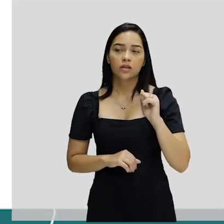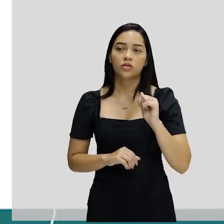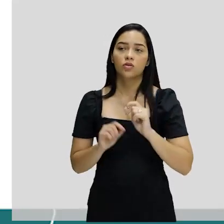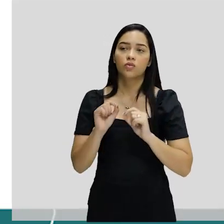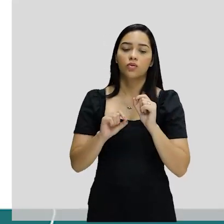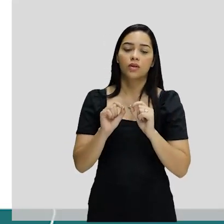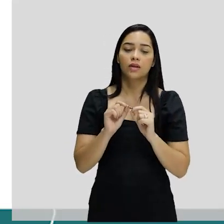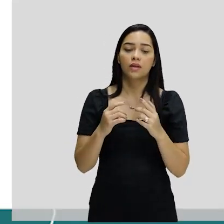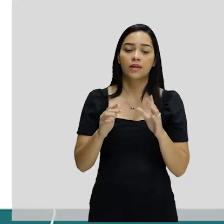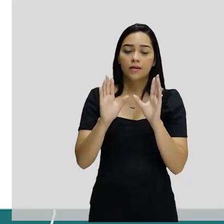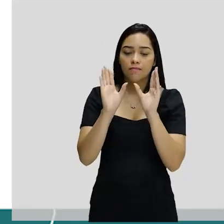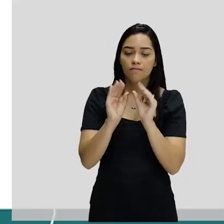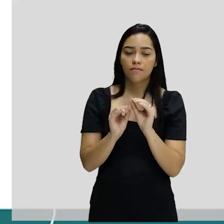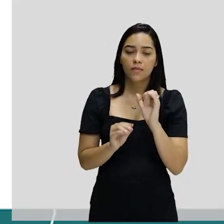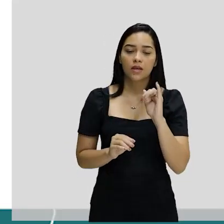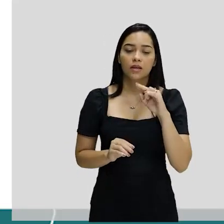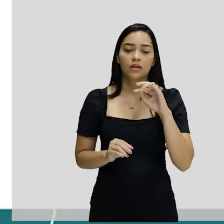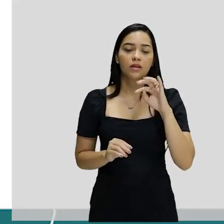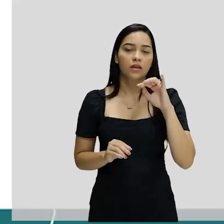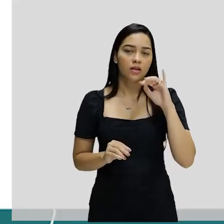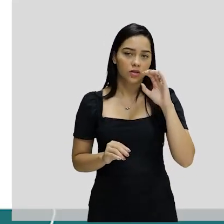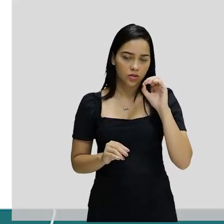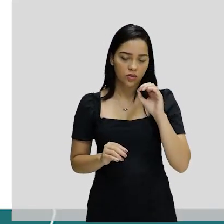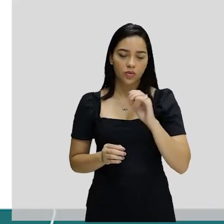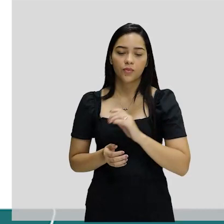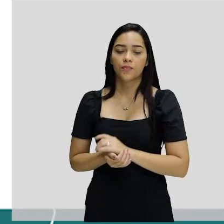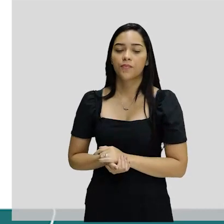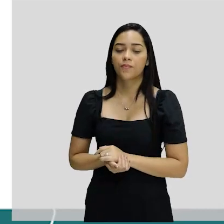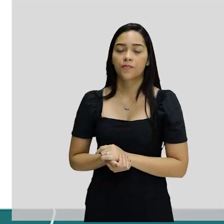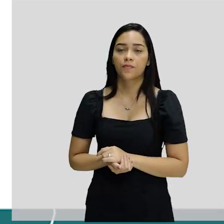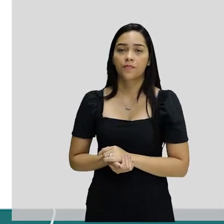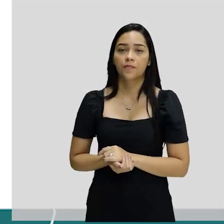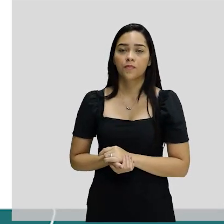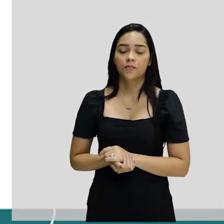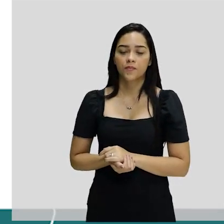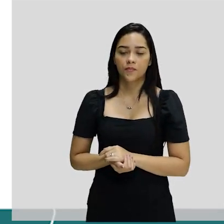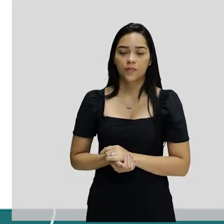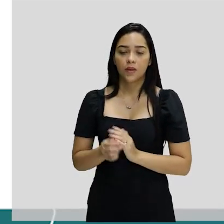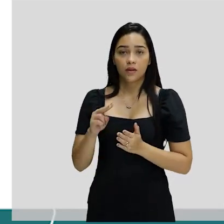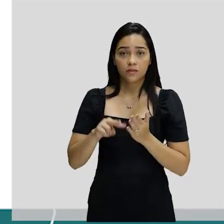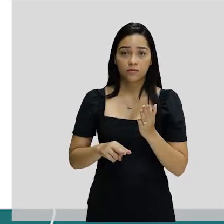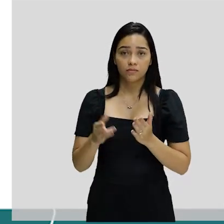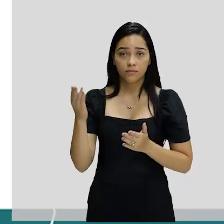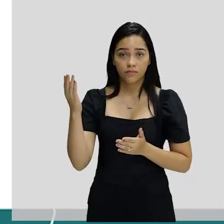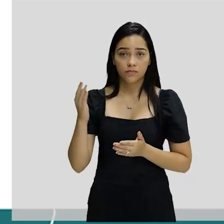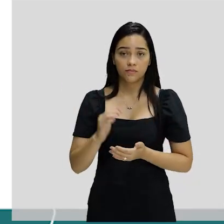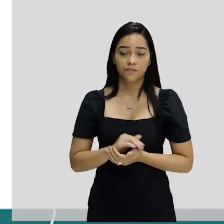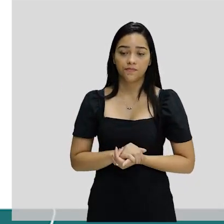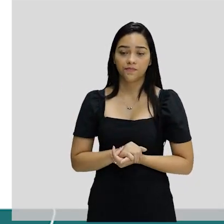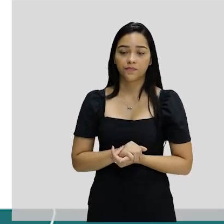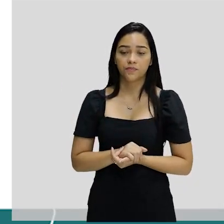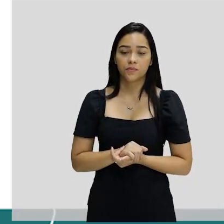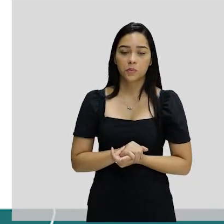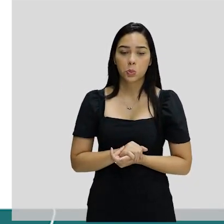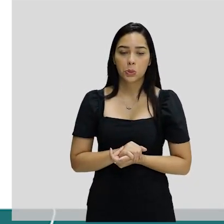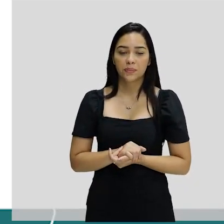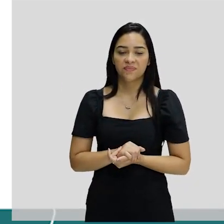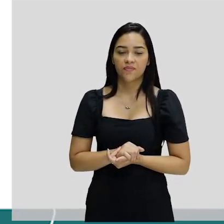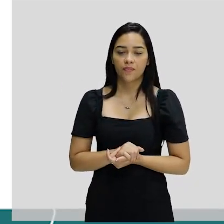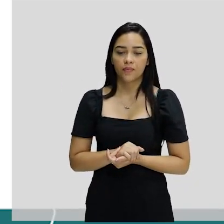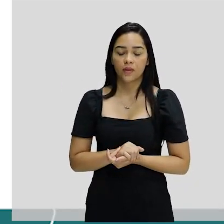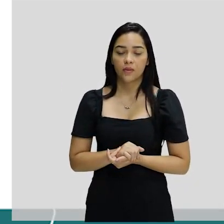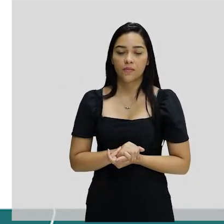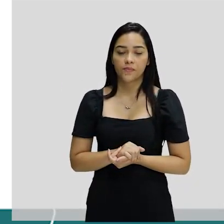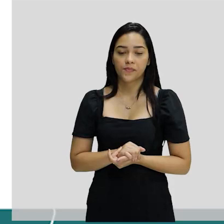está sintetizando, né? Então, há também um acréscimo ao substantivo, mas dessa vez é um sufixo, que dá a